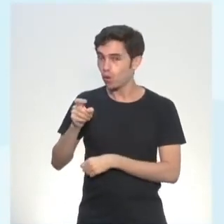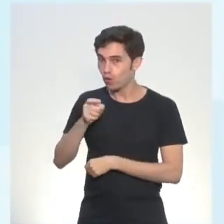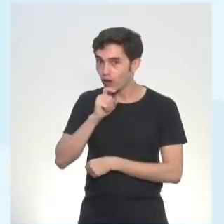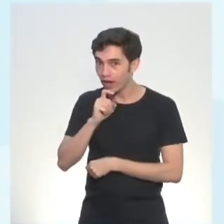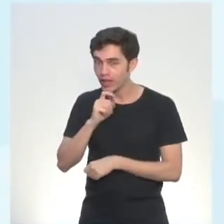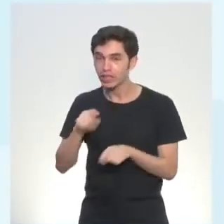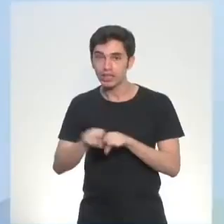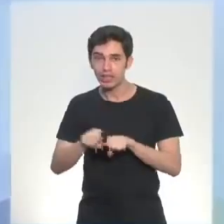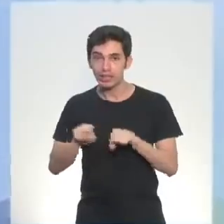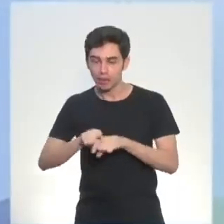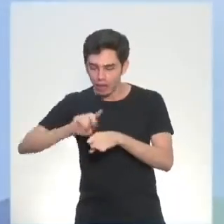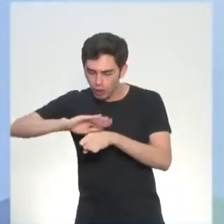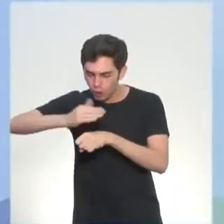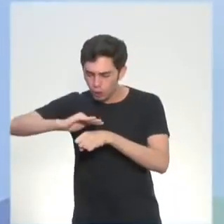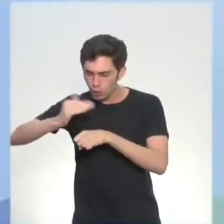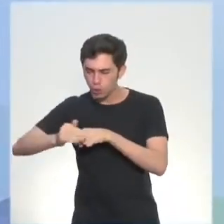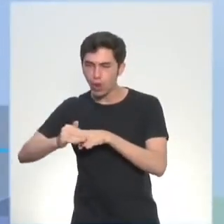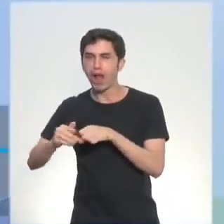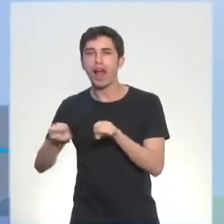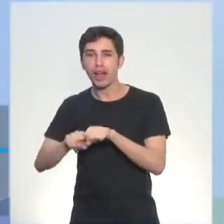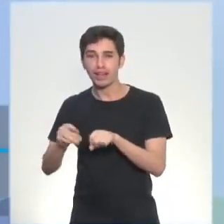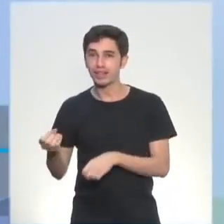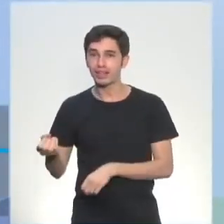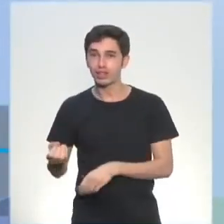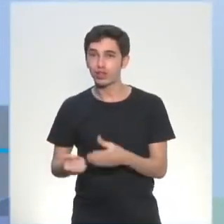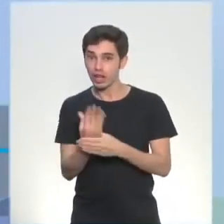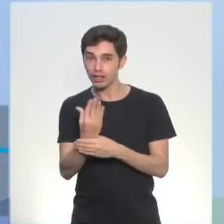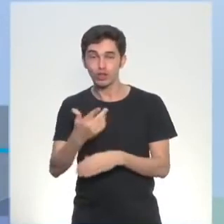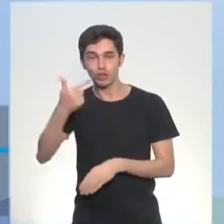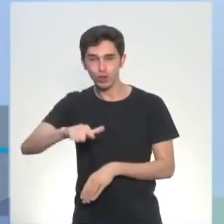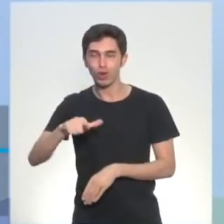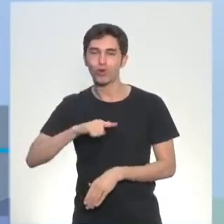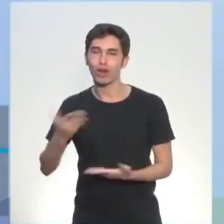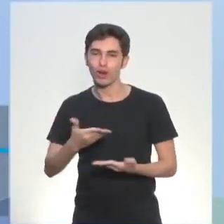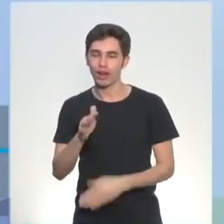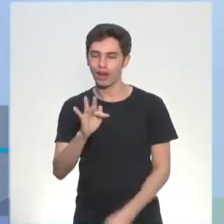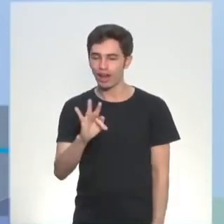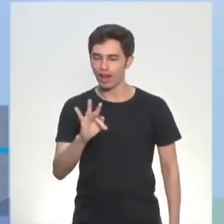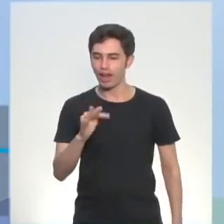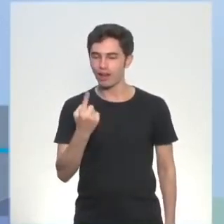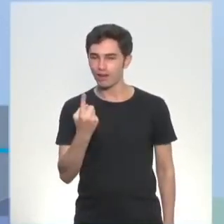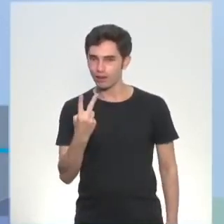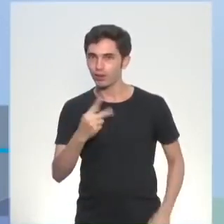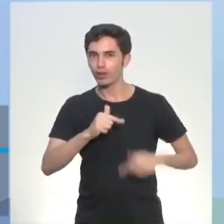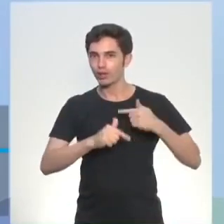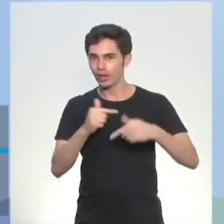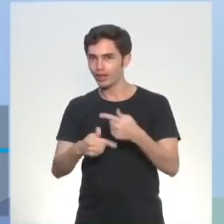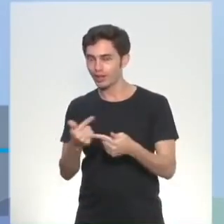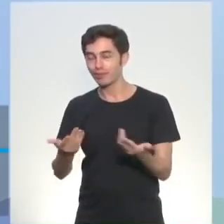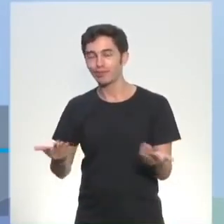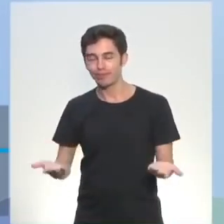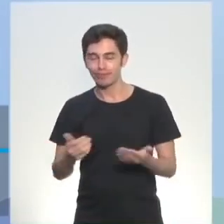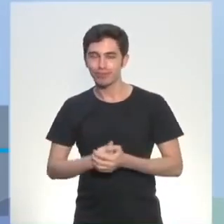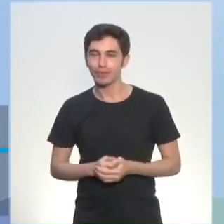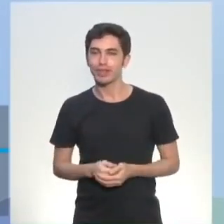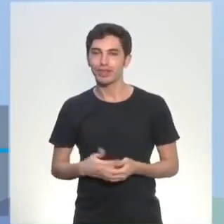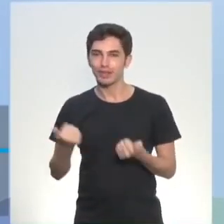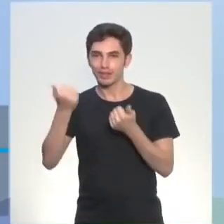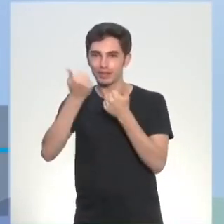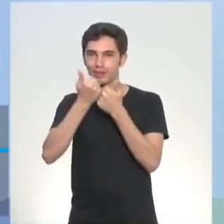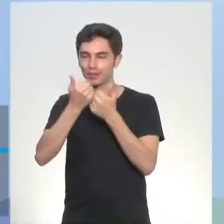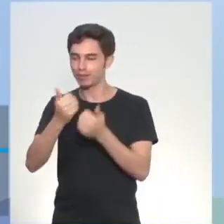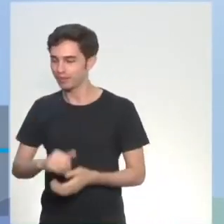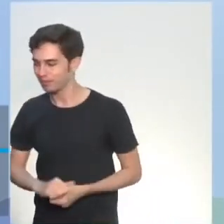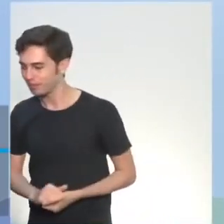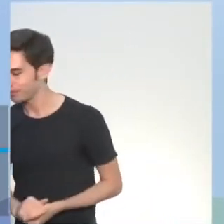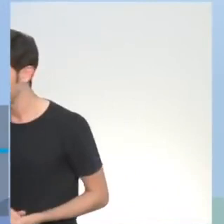na geração F2. E aí, gente, né, quando você tem aí a misturinha, então, de mais de um fator, é o que a gente